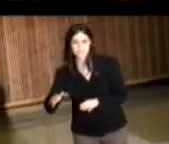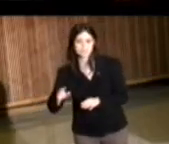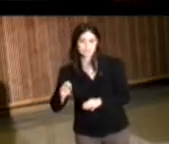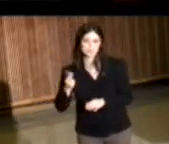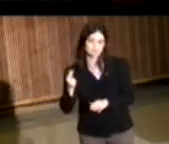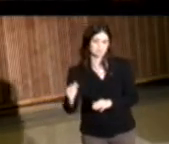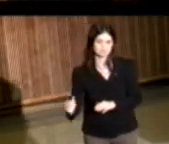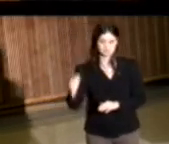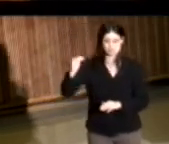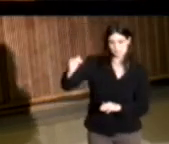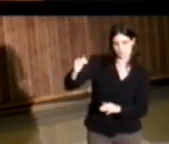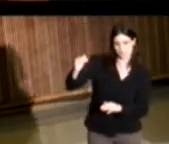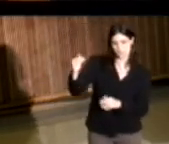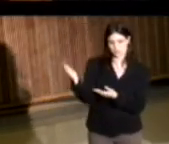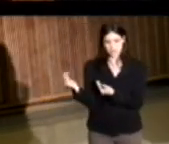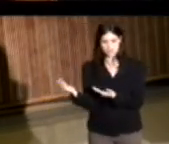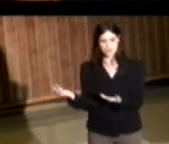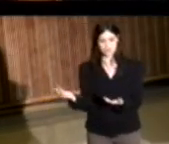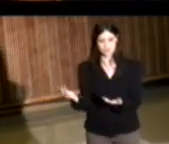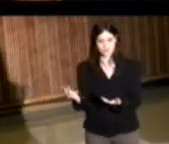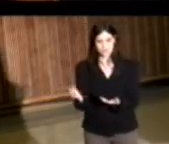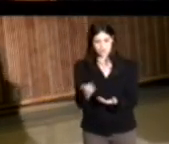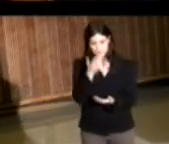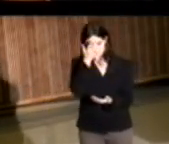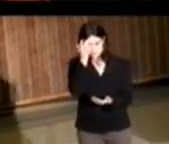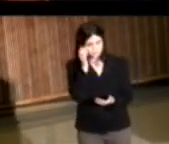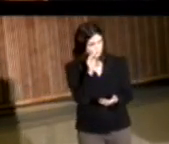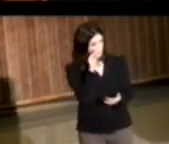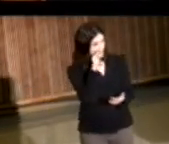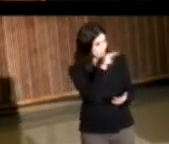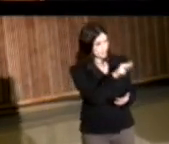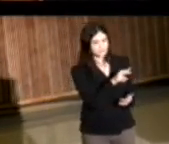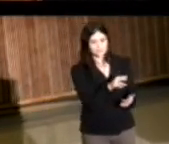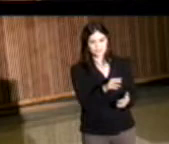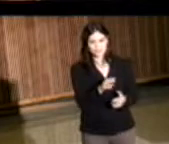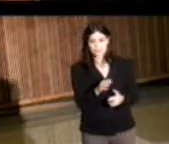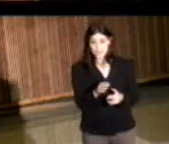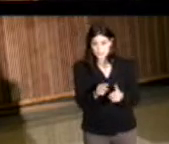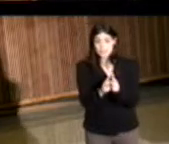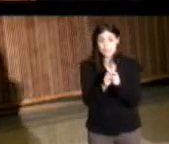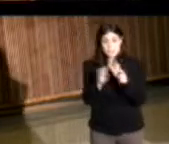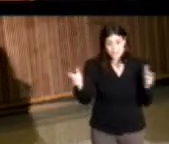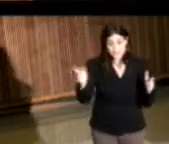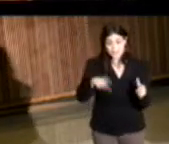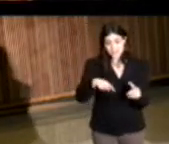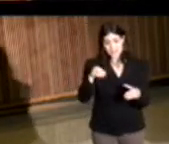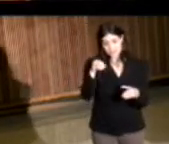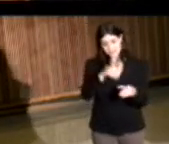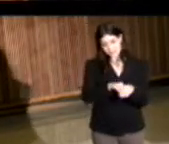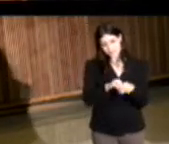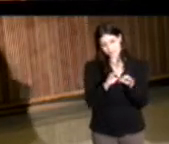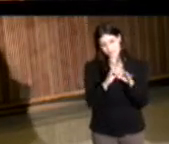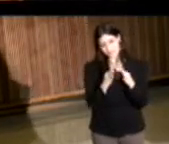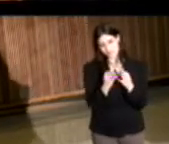E por causa desses abusos, e eu vou dizer para você, muitos desses abusos aconteceram com o